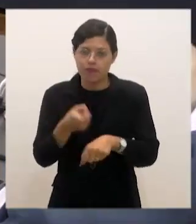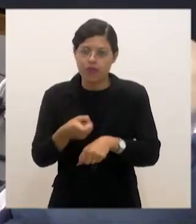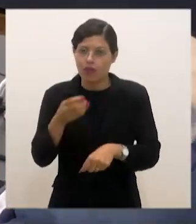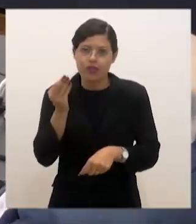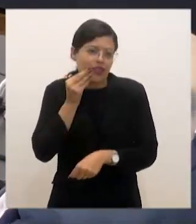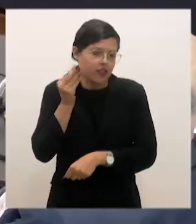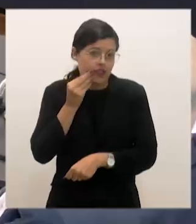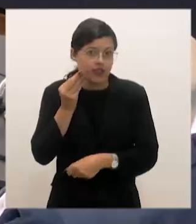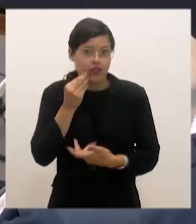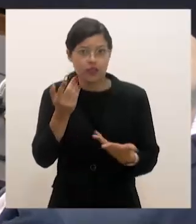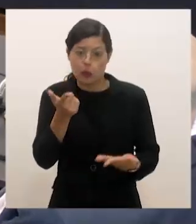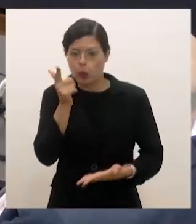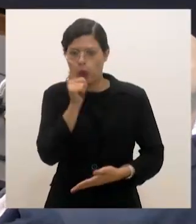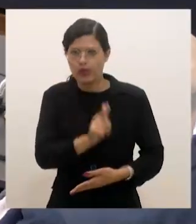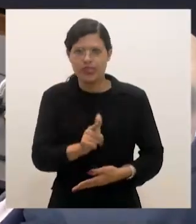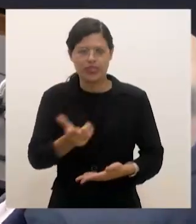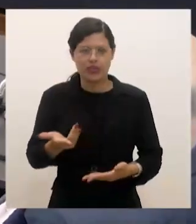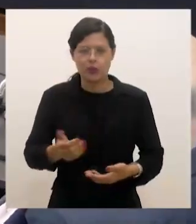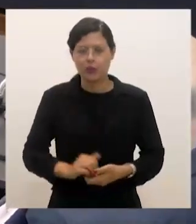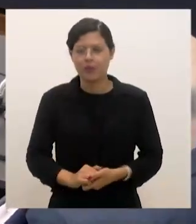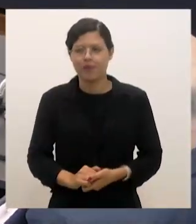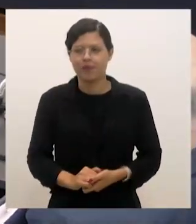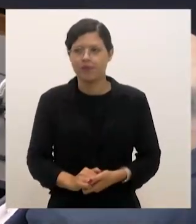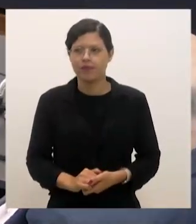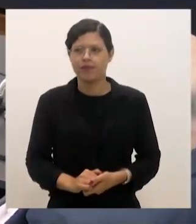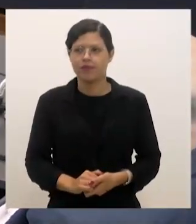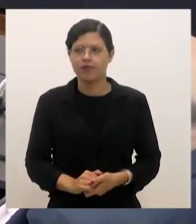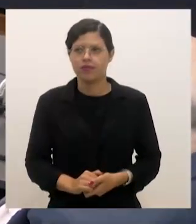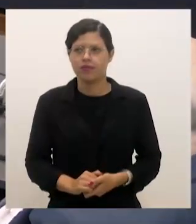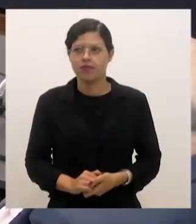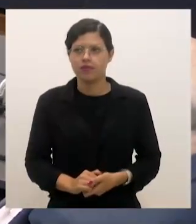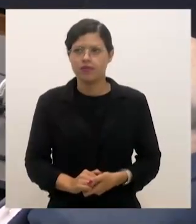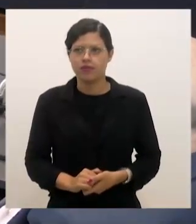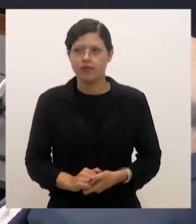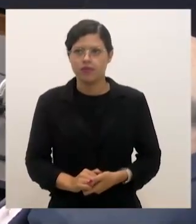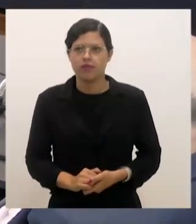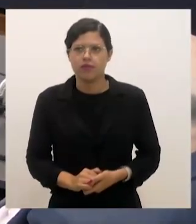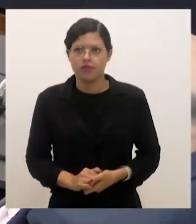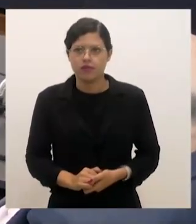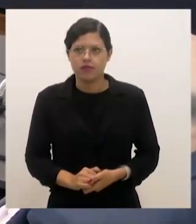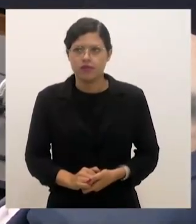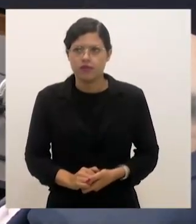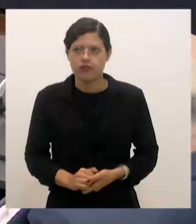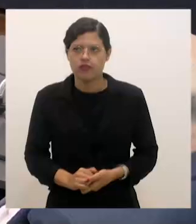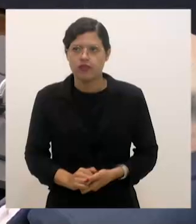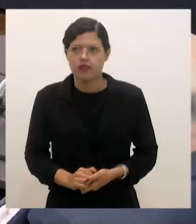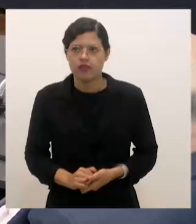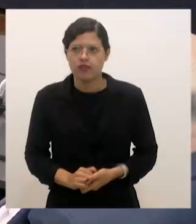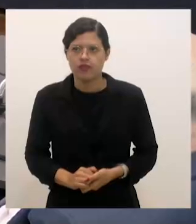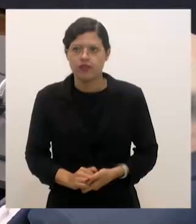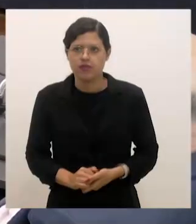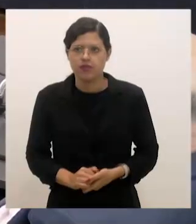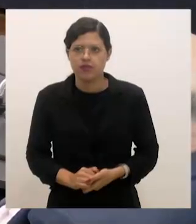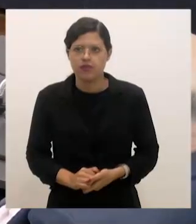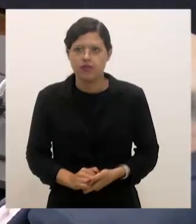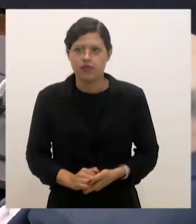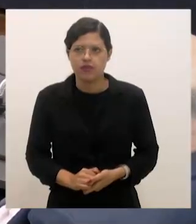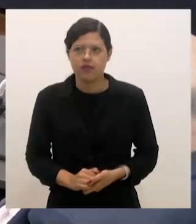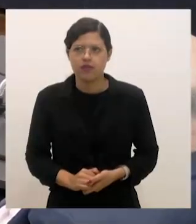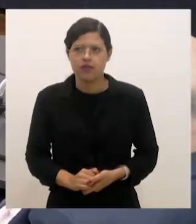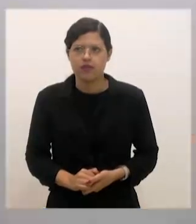até que fura. O senhor furou a pedra. E o título desse projeto, Agora que a pedra é magra, então, né? como Fura mais aqui